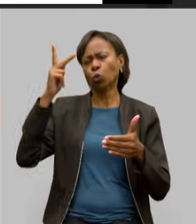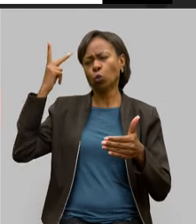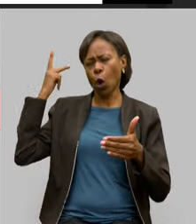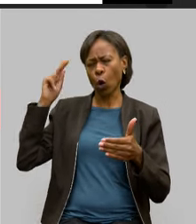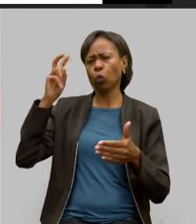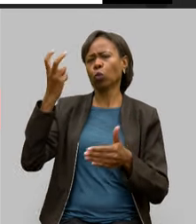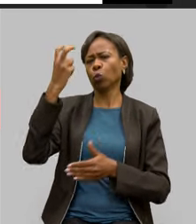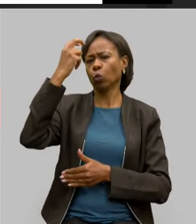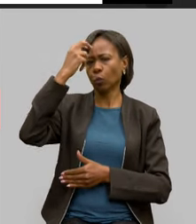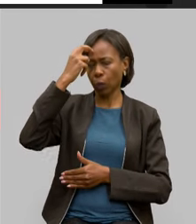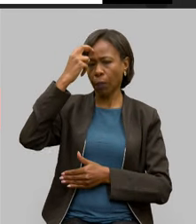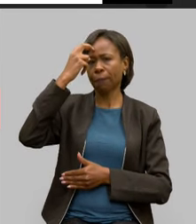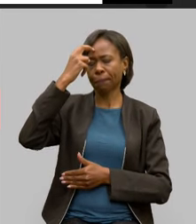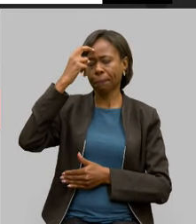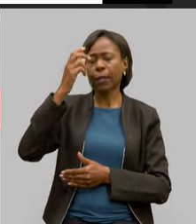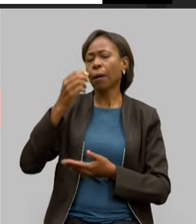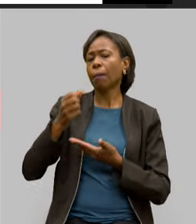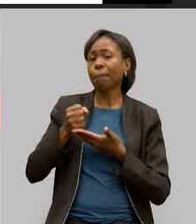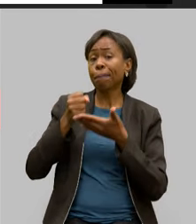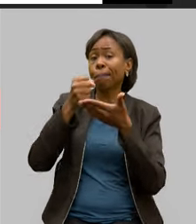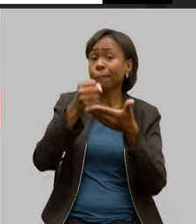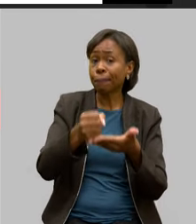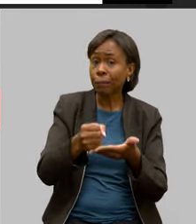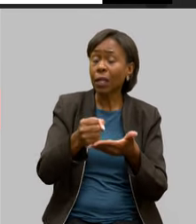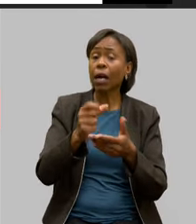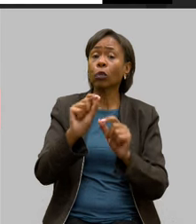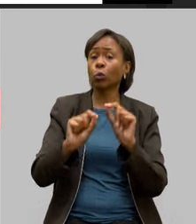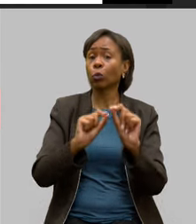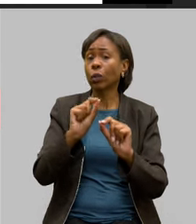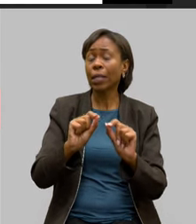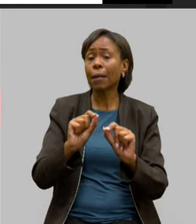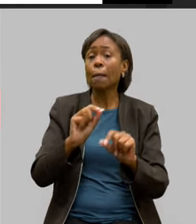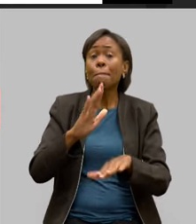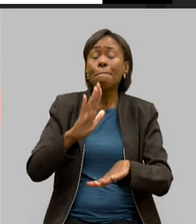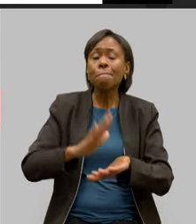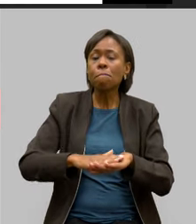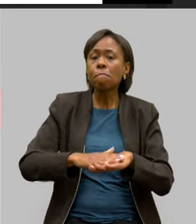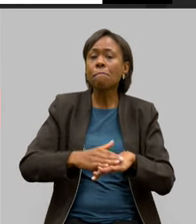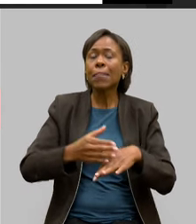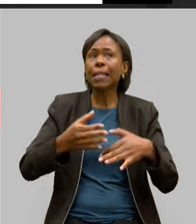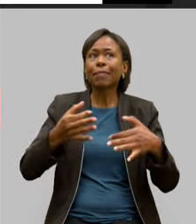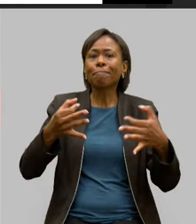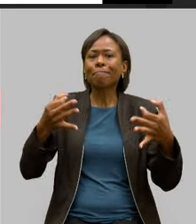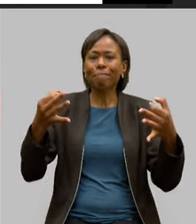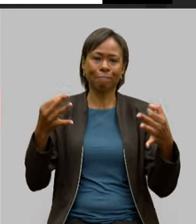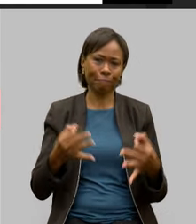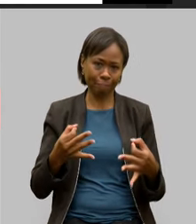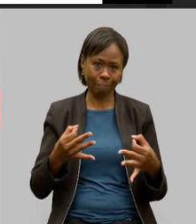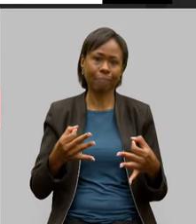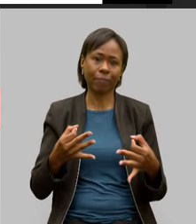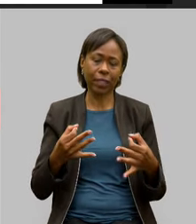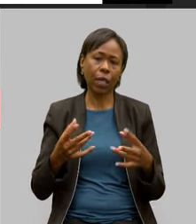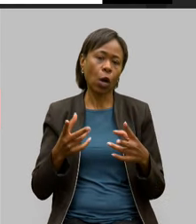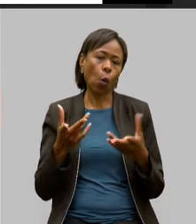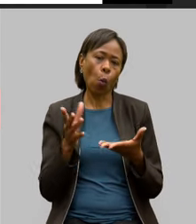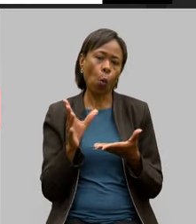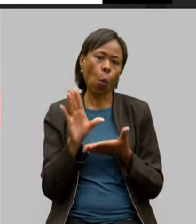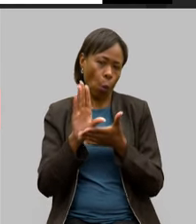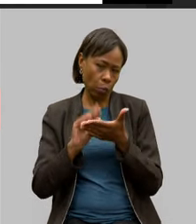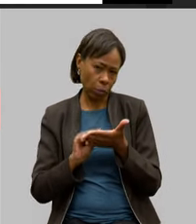que contribua para uma prática mais etiva inclusive com relação a exemplos de outros